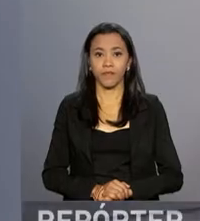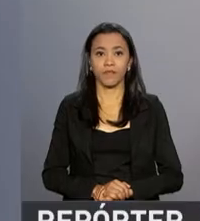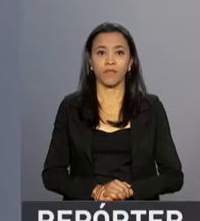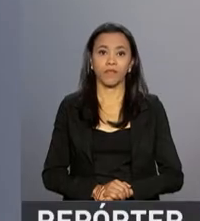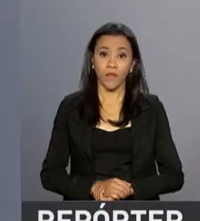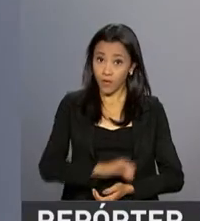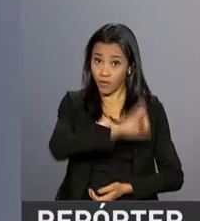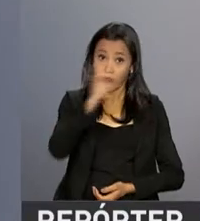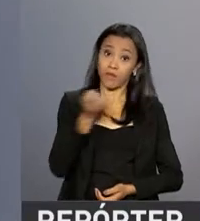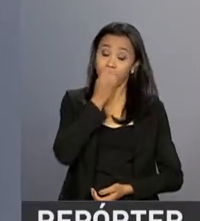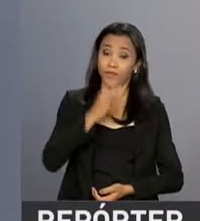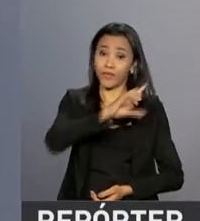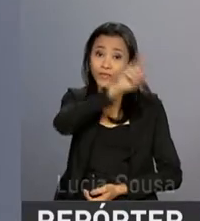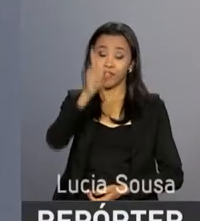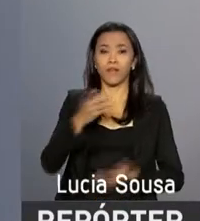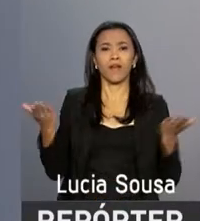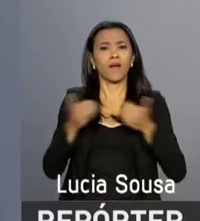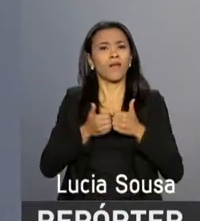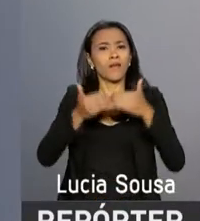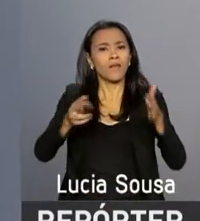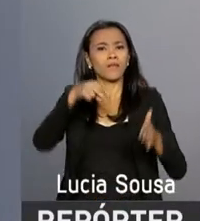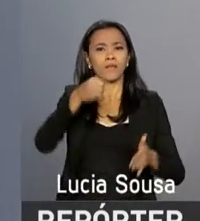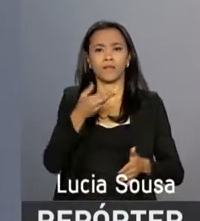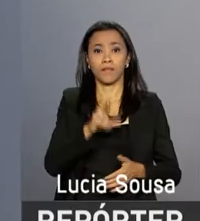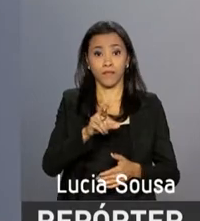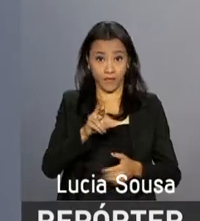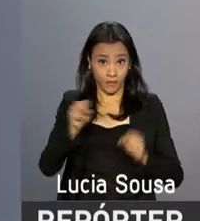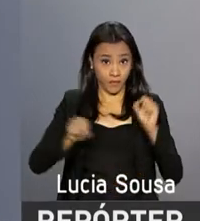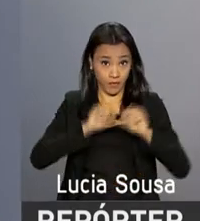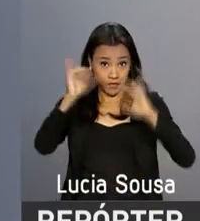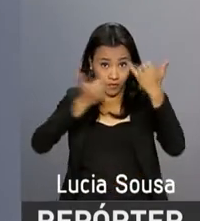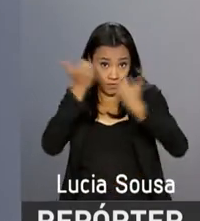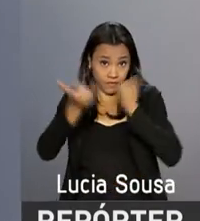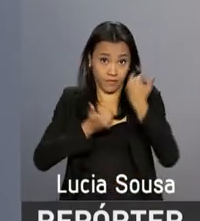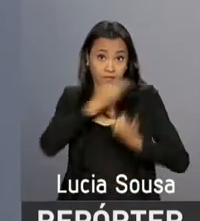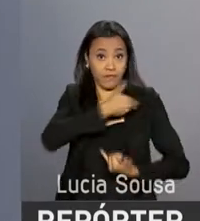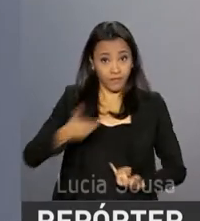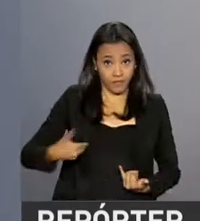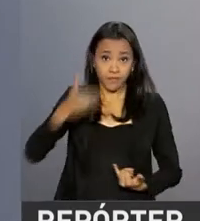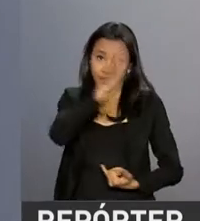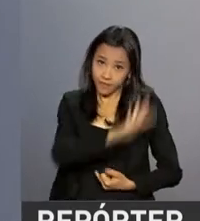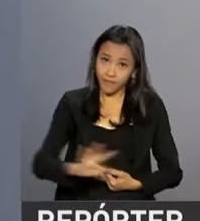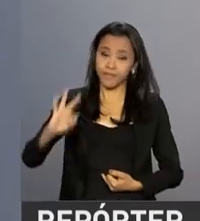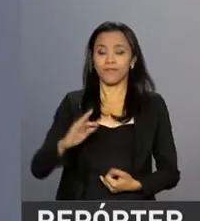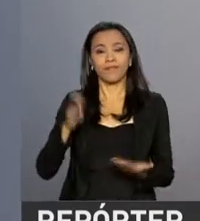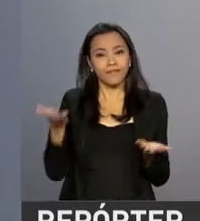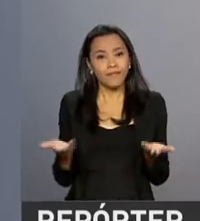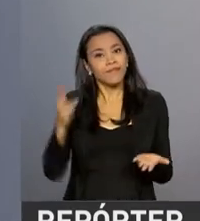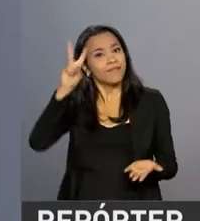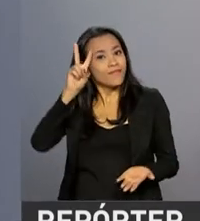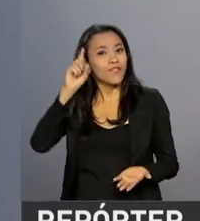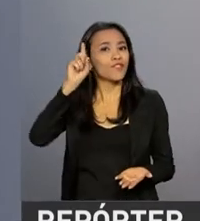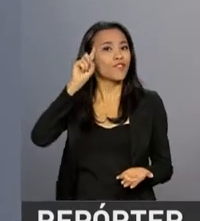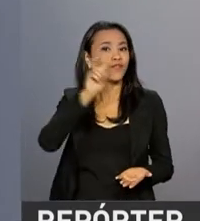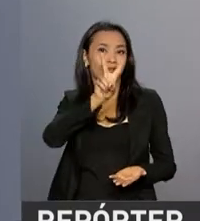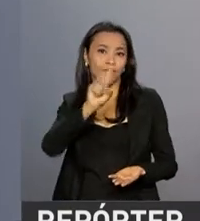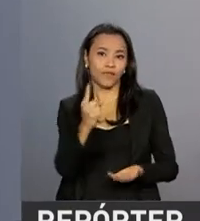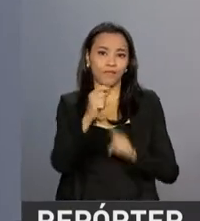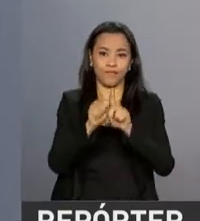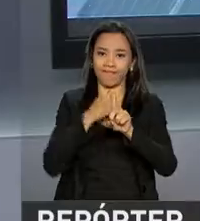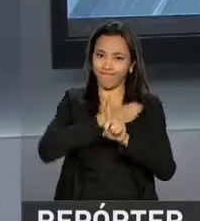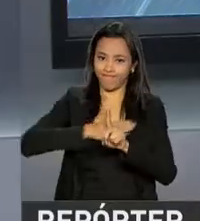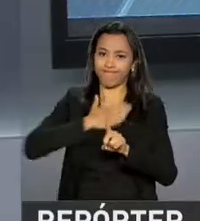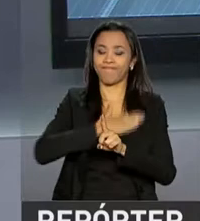olá bom dia começa agora o repórter ndr com as notícias do governo federal desta segunda feira 21 de